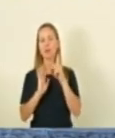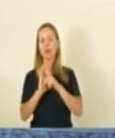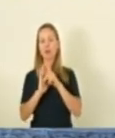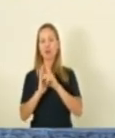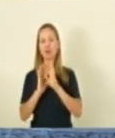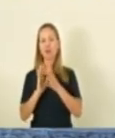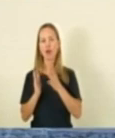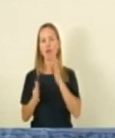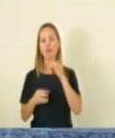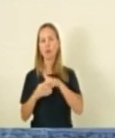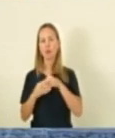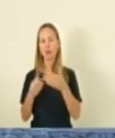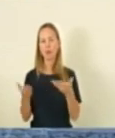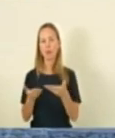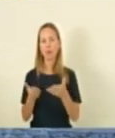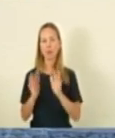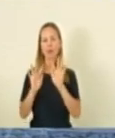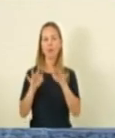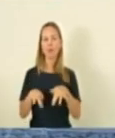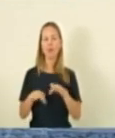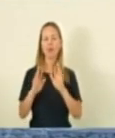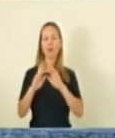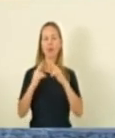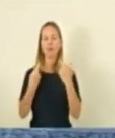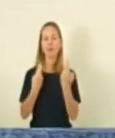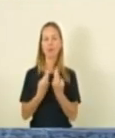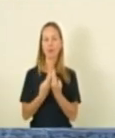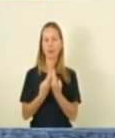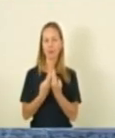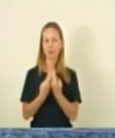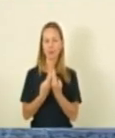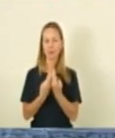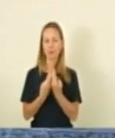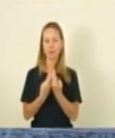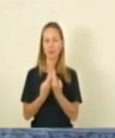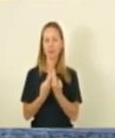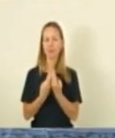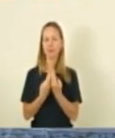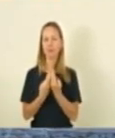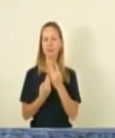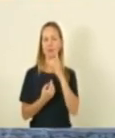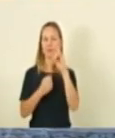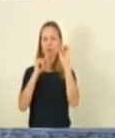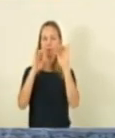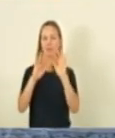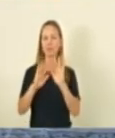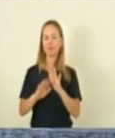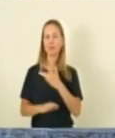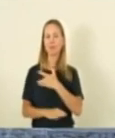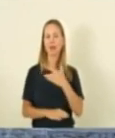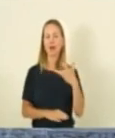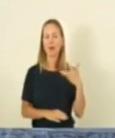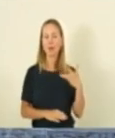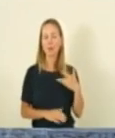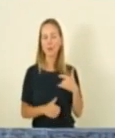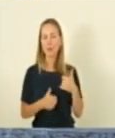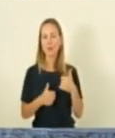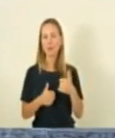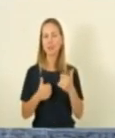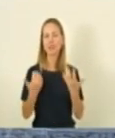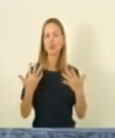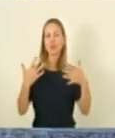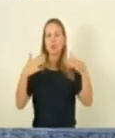hoje. Está encerrada a sessão. Vamos em paz e com Deus. Saúde, saúde, saúde e